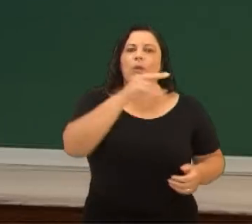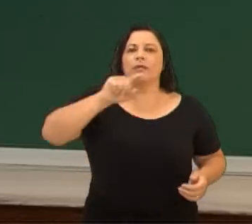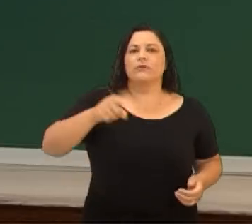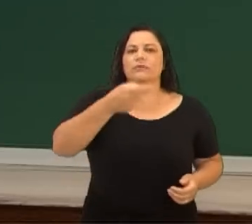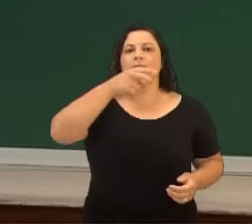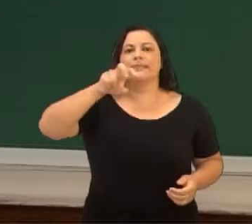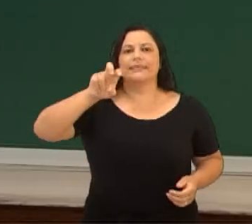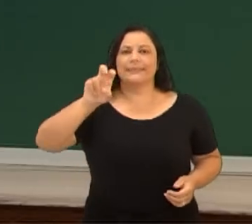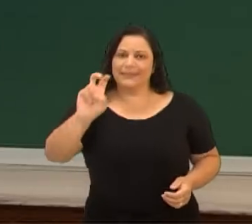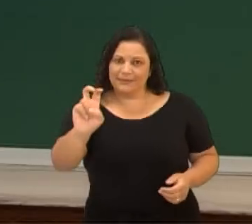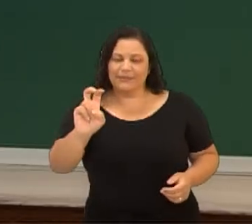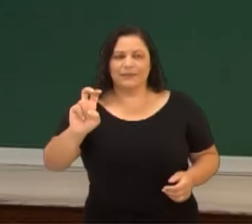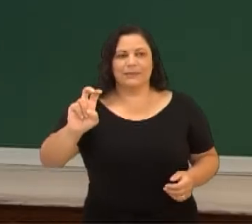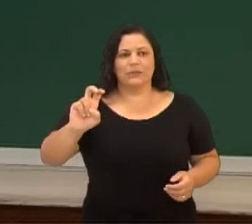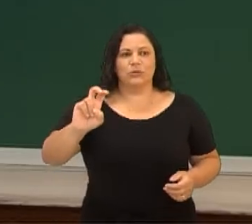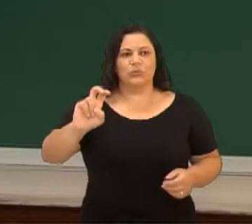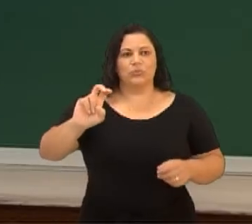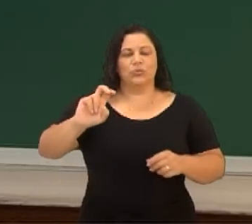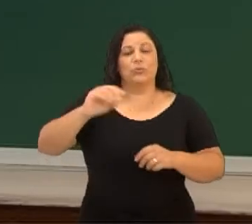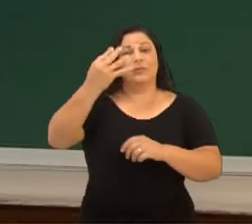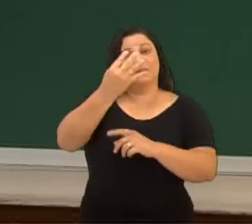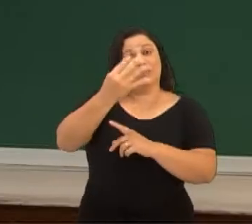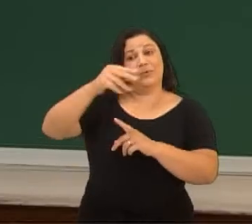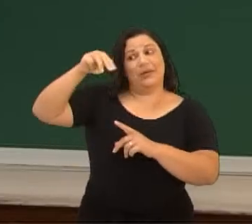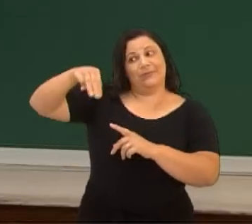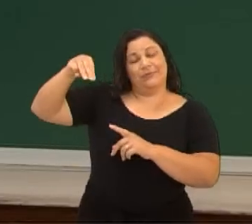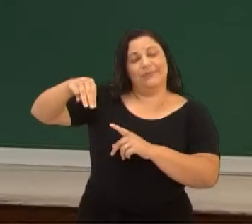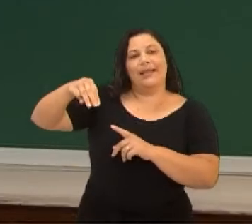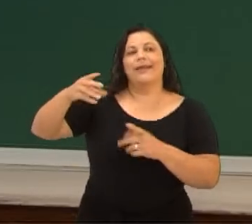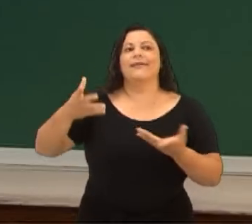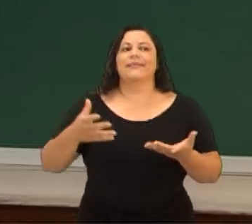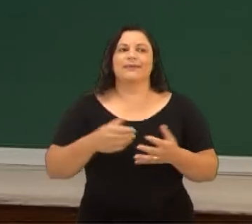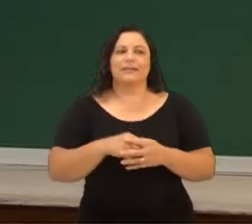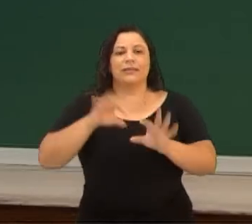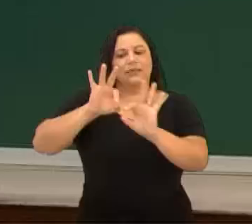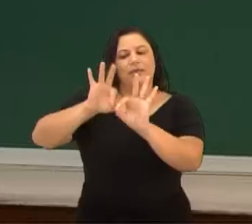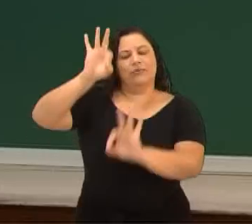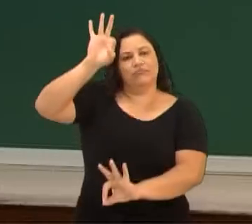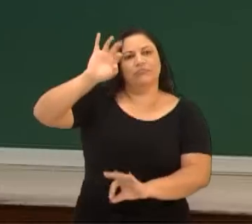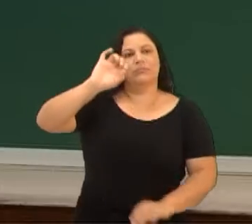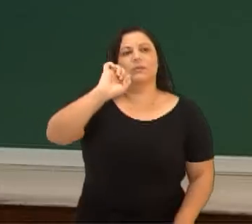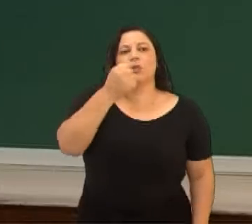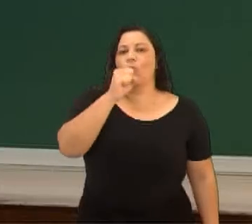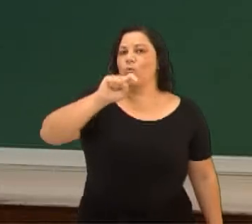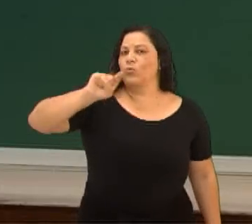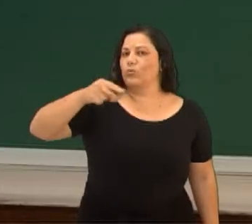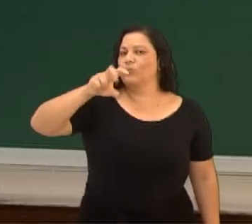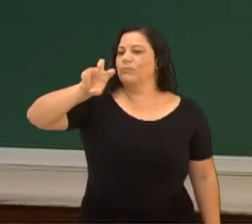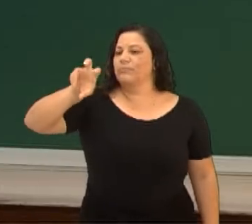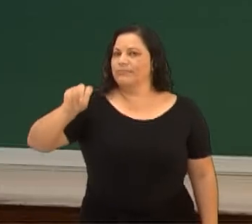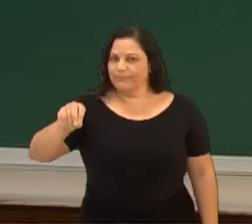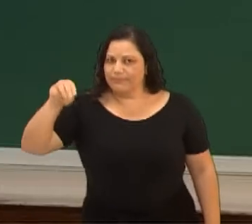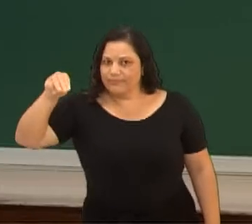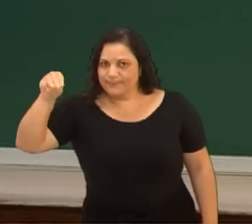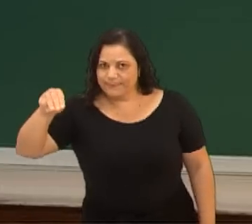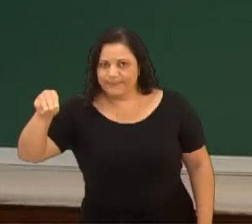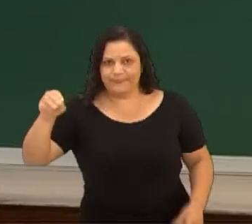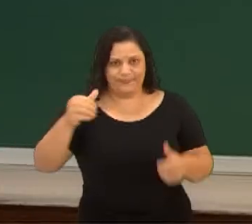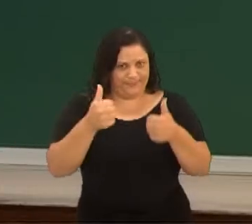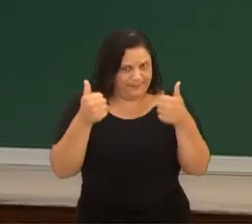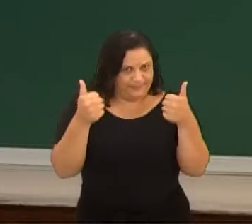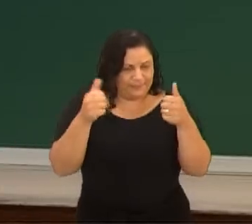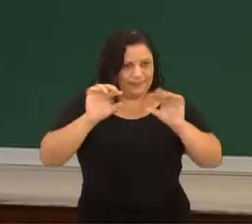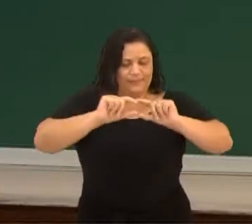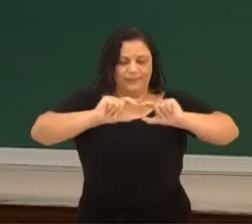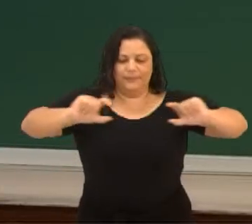4,5 mais 4 metros, esse lado do apartamento tem 8,50 metros, tranquilo? E quanto